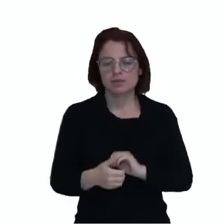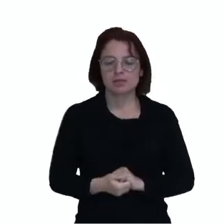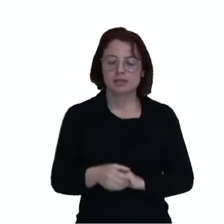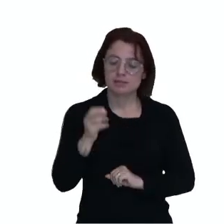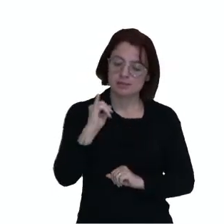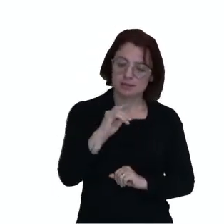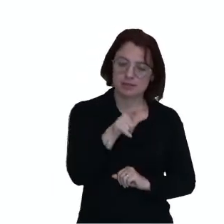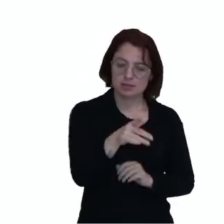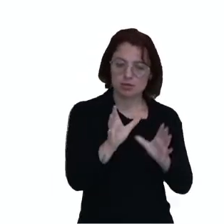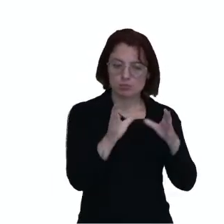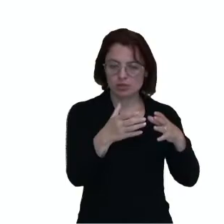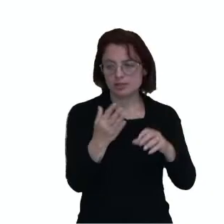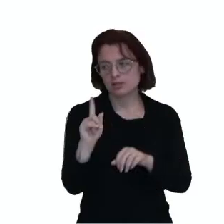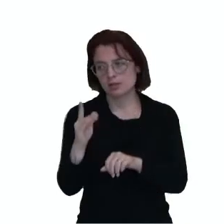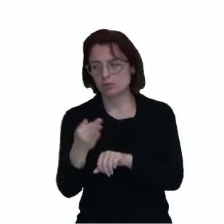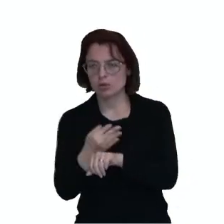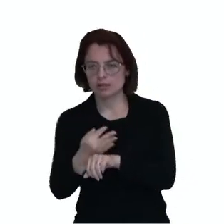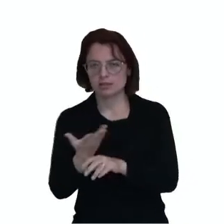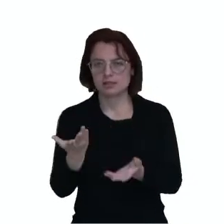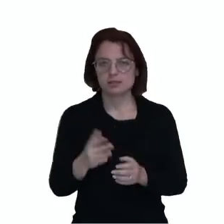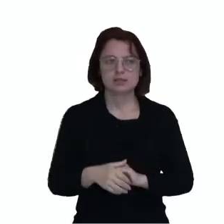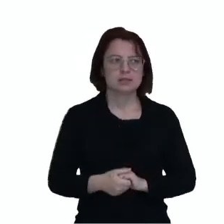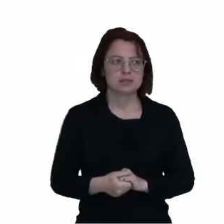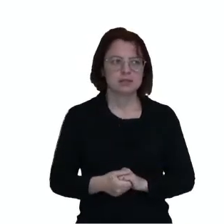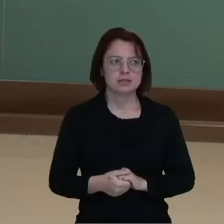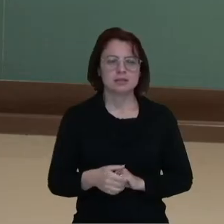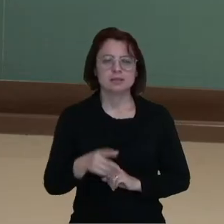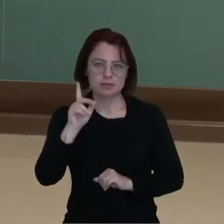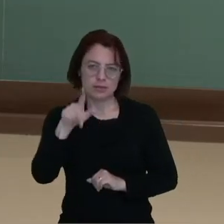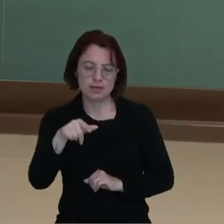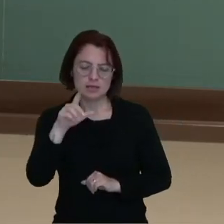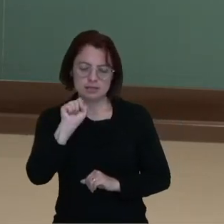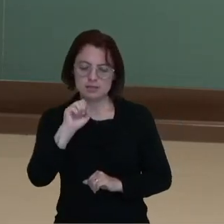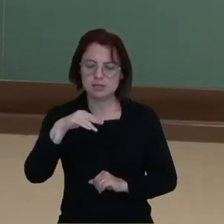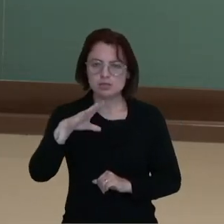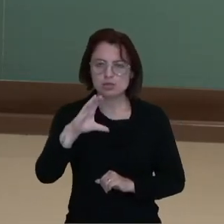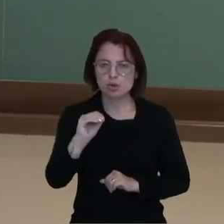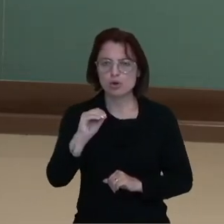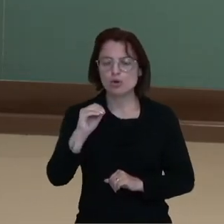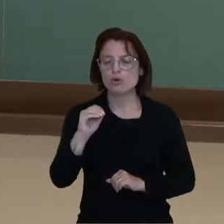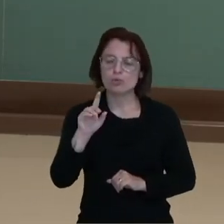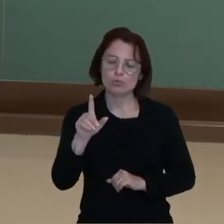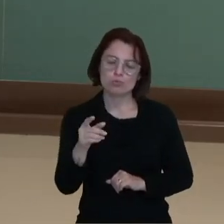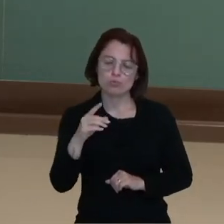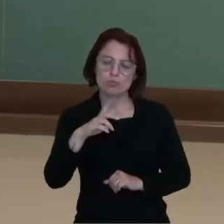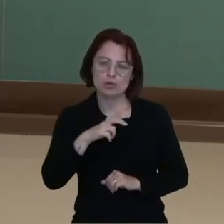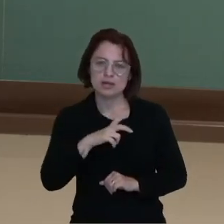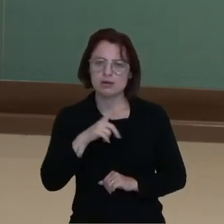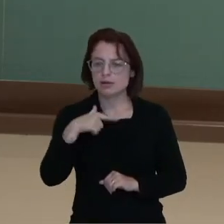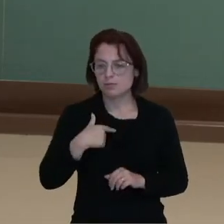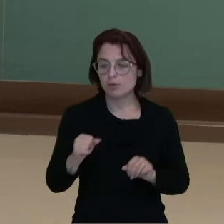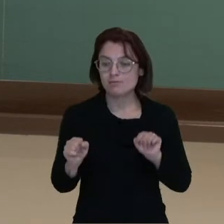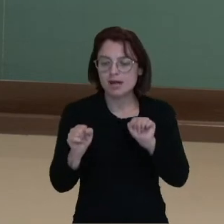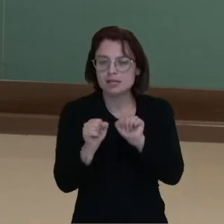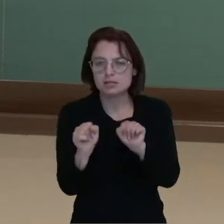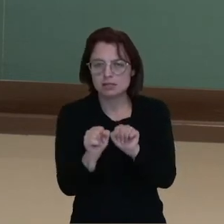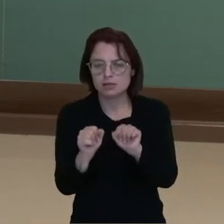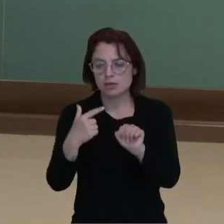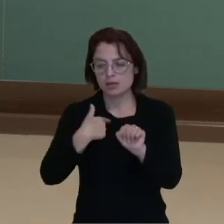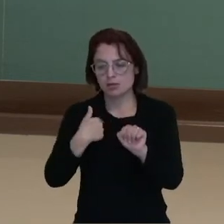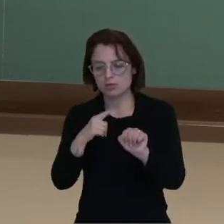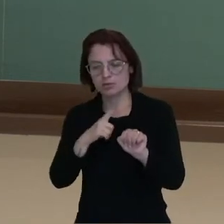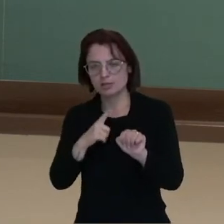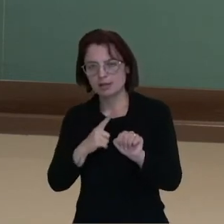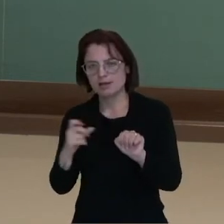ou não aceitar em questão de conduta, né? Então, o senso moral é a minha primeira ação, de acordo com aquilo que eu